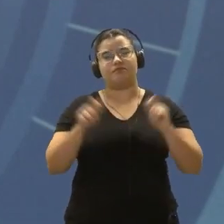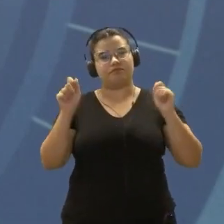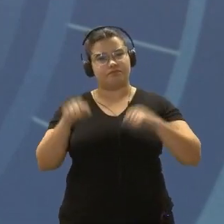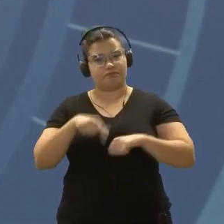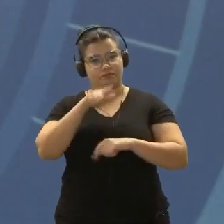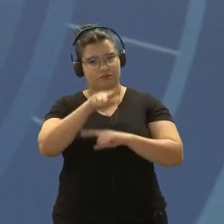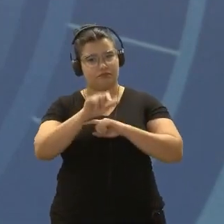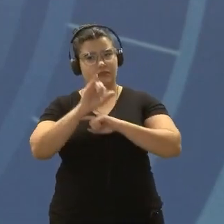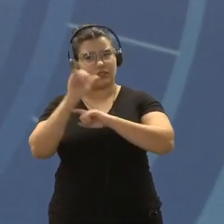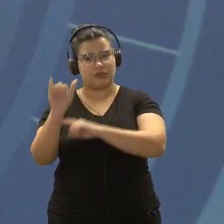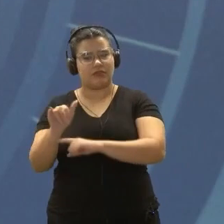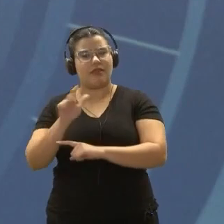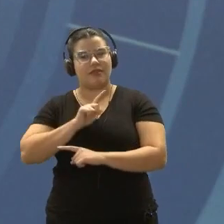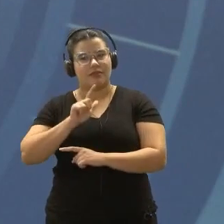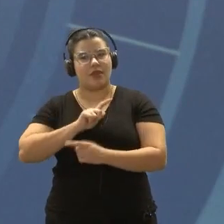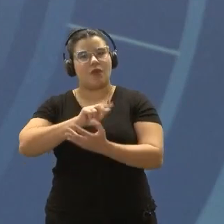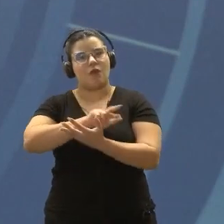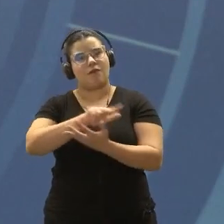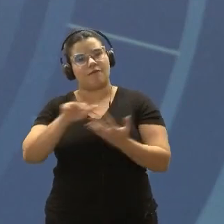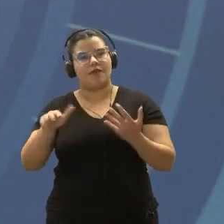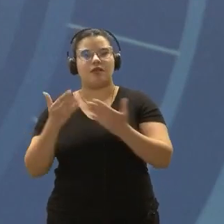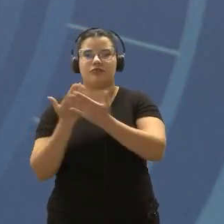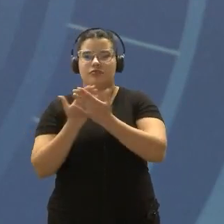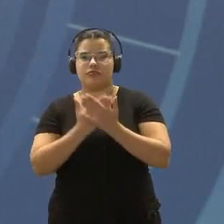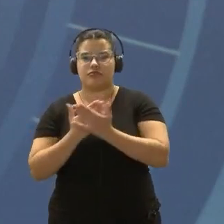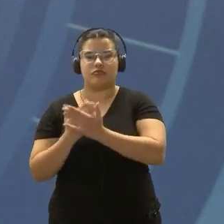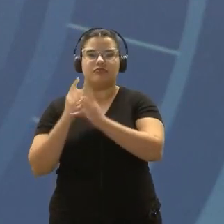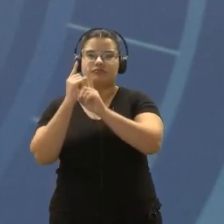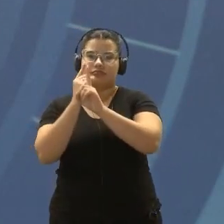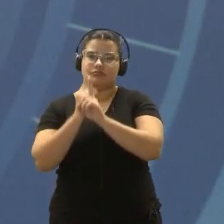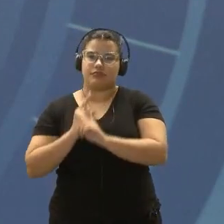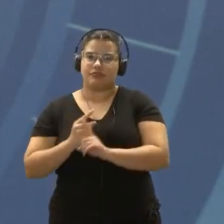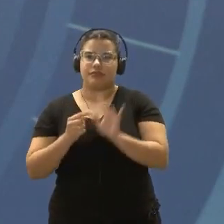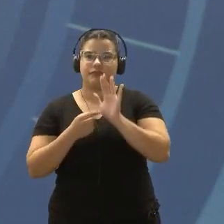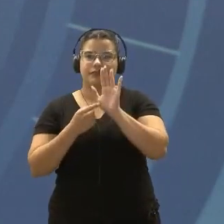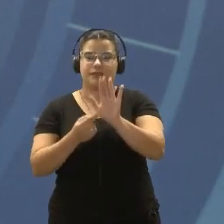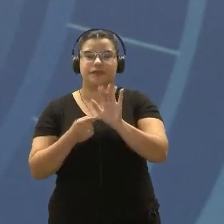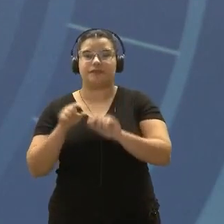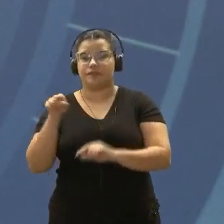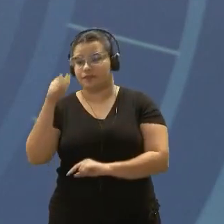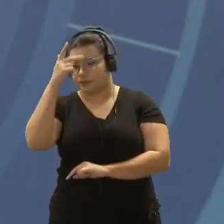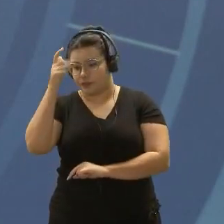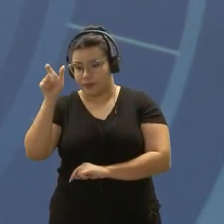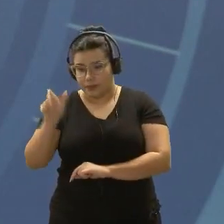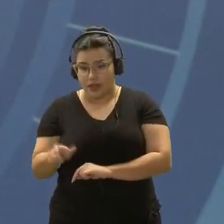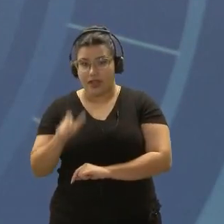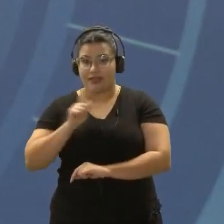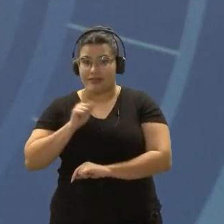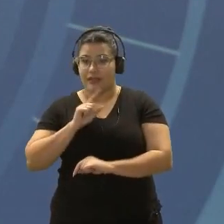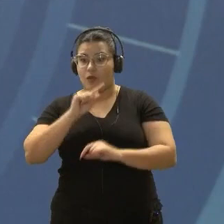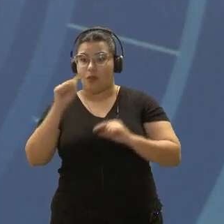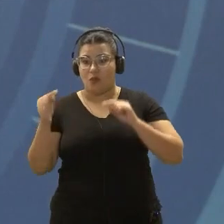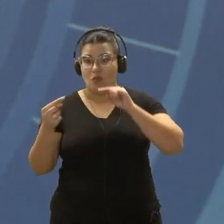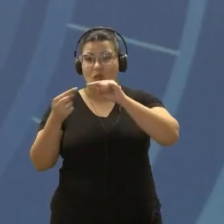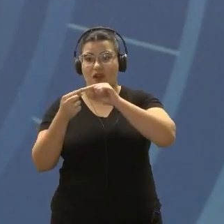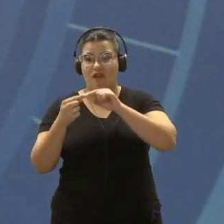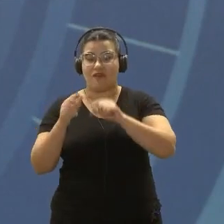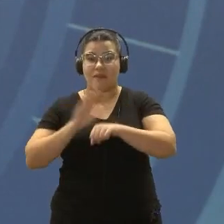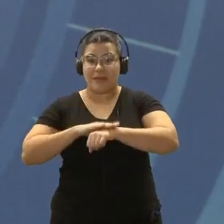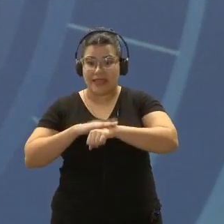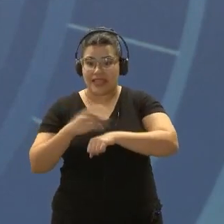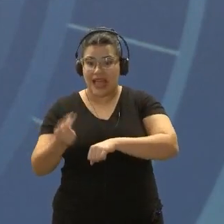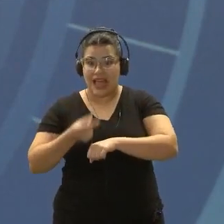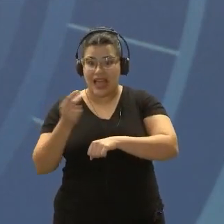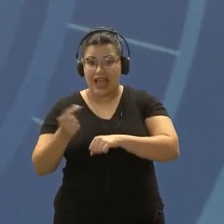para ele que existem vários estudos que mostraram que quanto mais tempo o paciente fica no alvo, menor é o risco